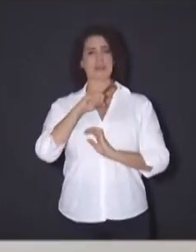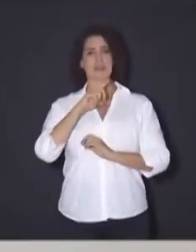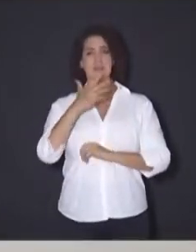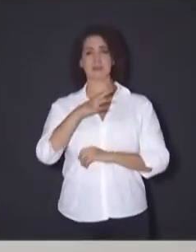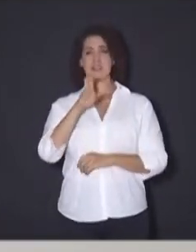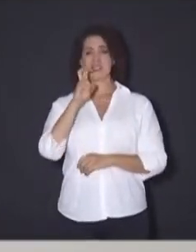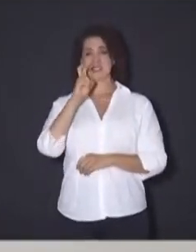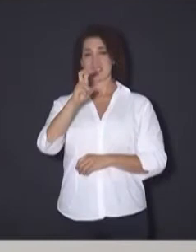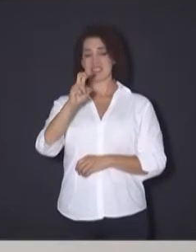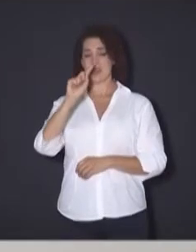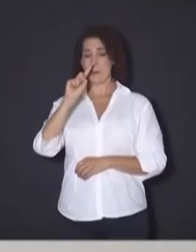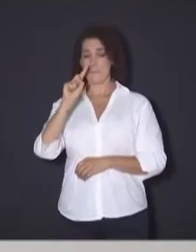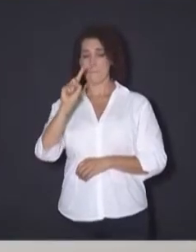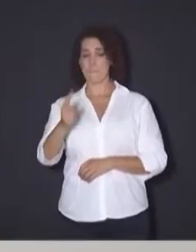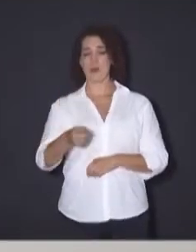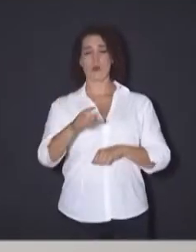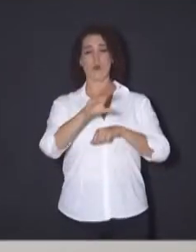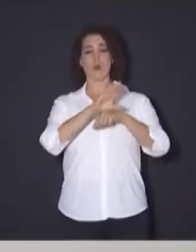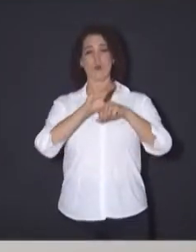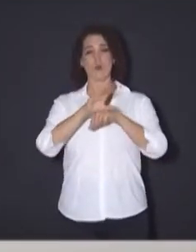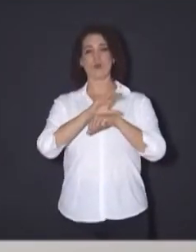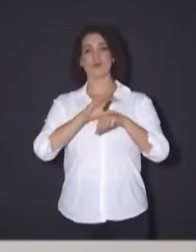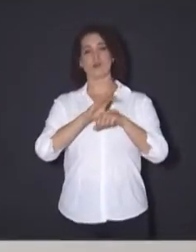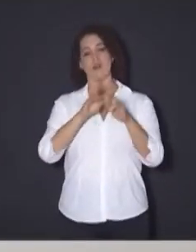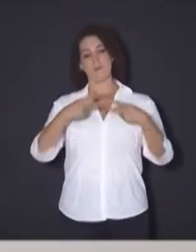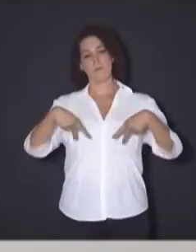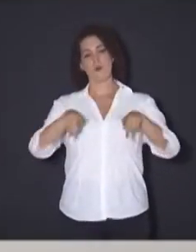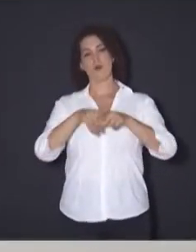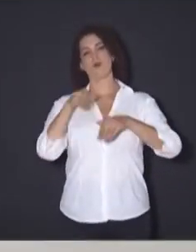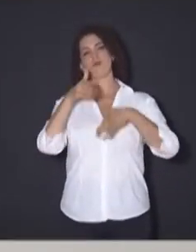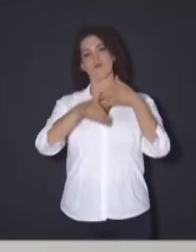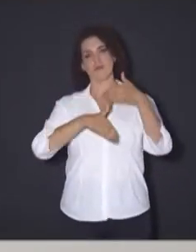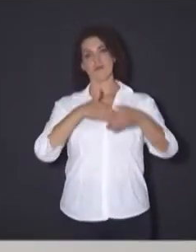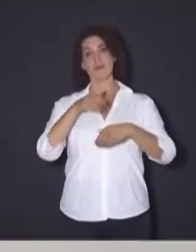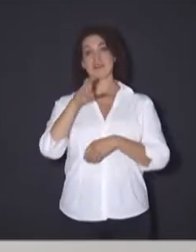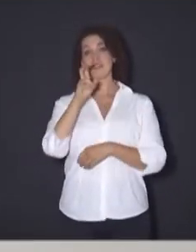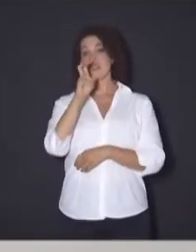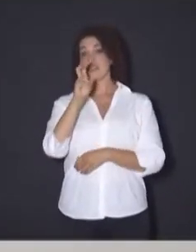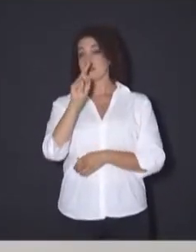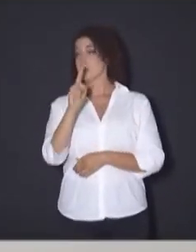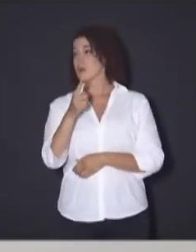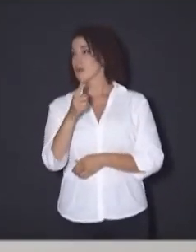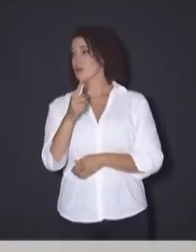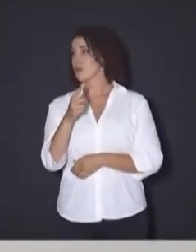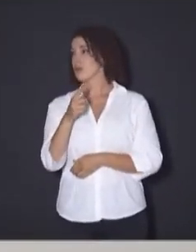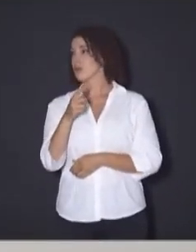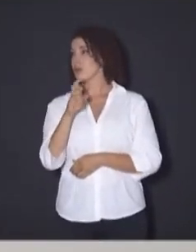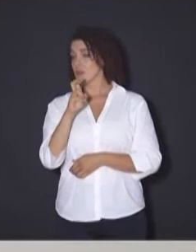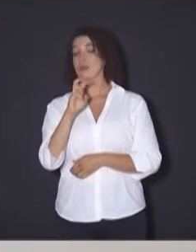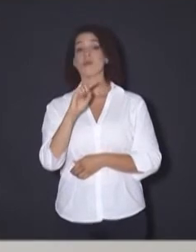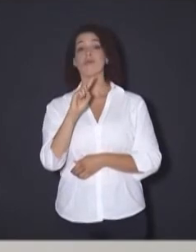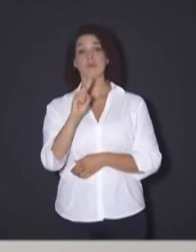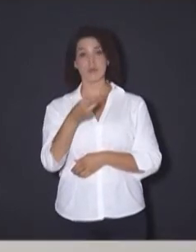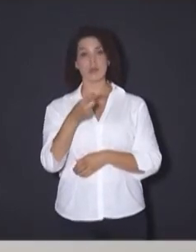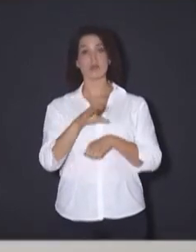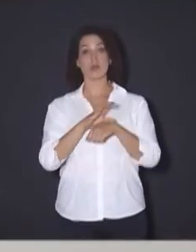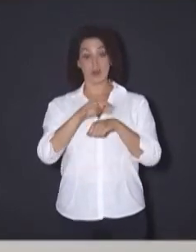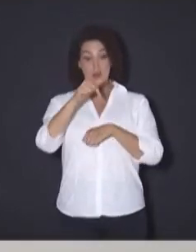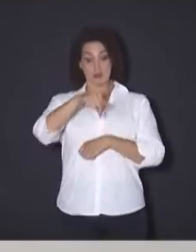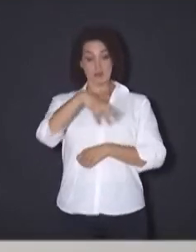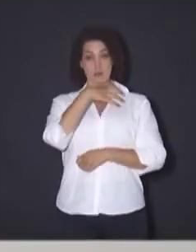mil conselhos com participação da população mais de 5.000 não 5 mil conselhos da